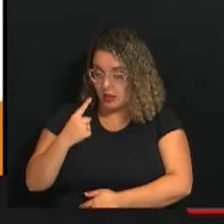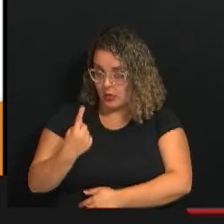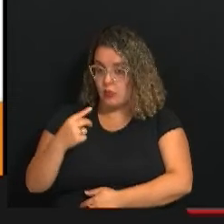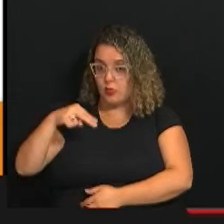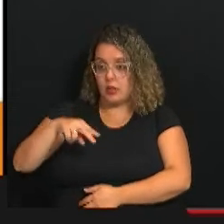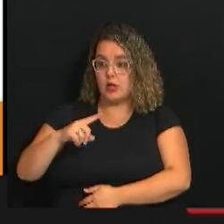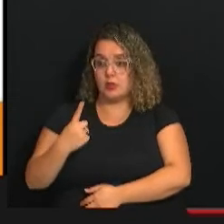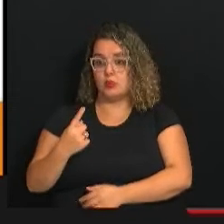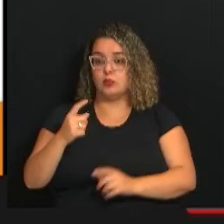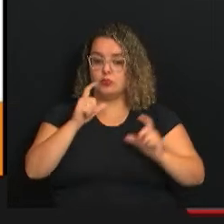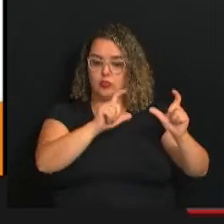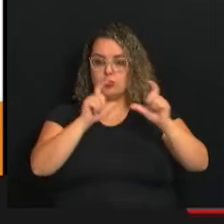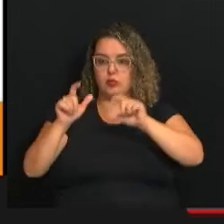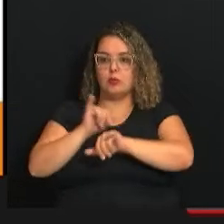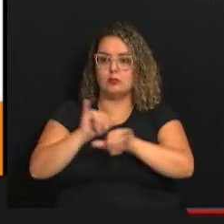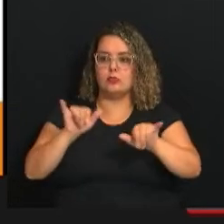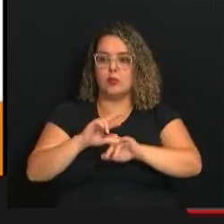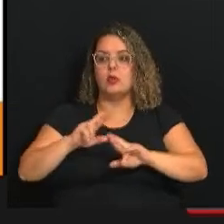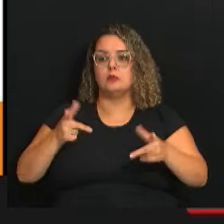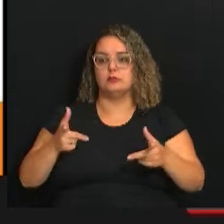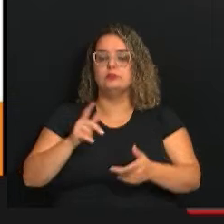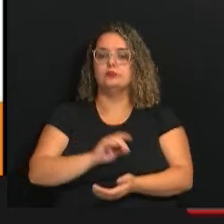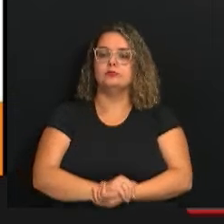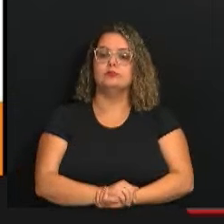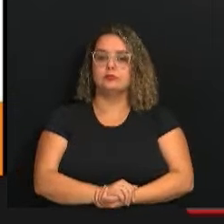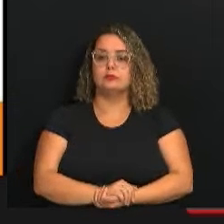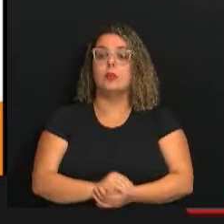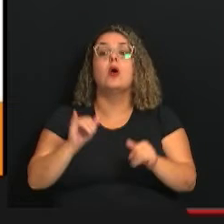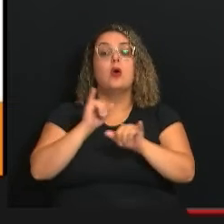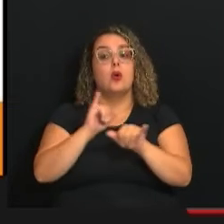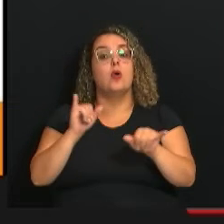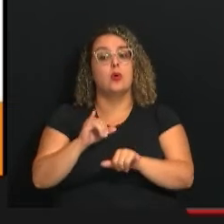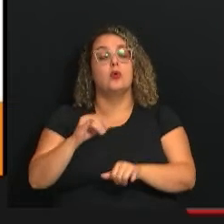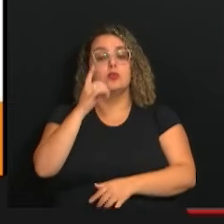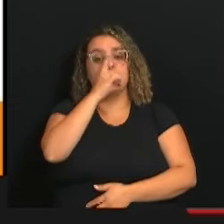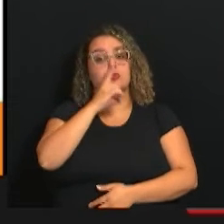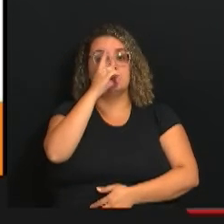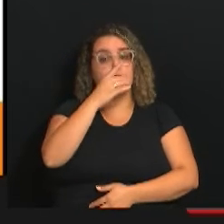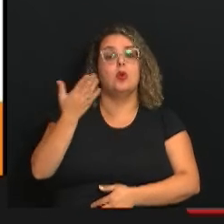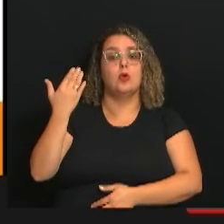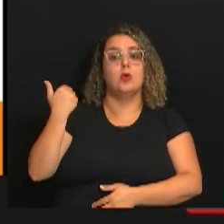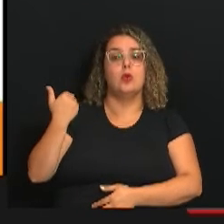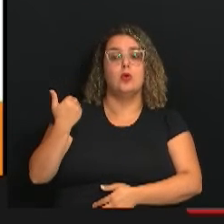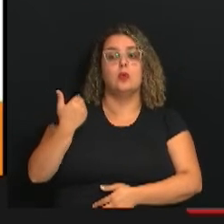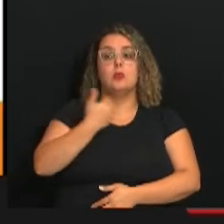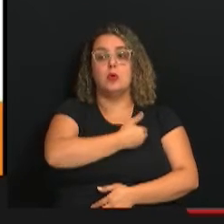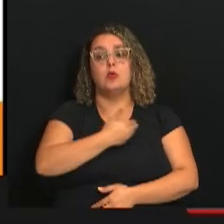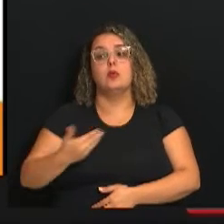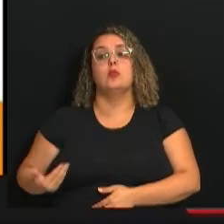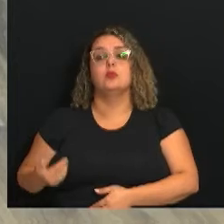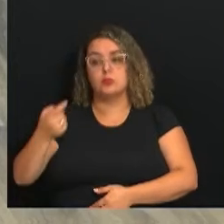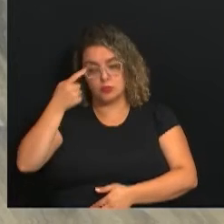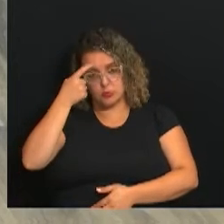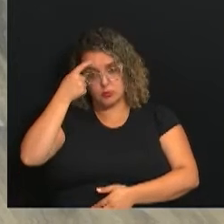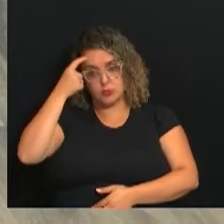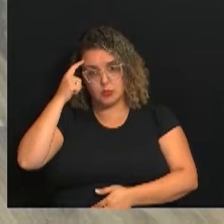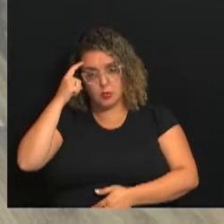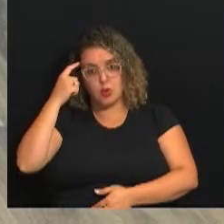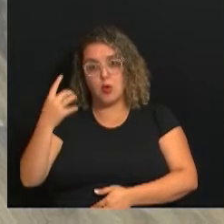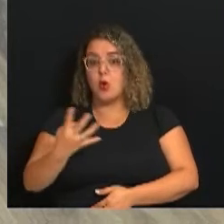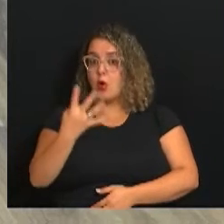na cidade. Na rede municipal Dr. Mário Gatti, 39 leitos, 33 ocupados. No SUS estadual, lá